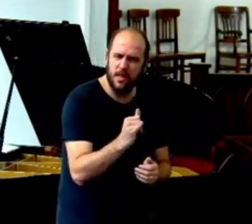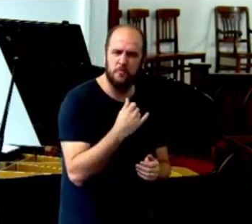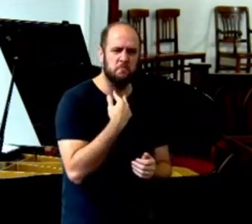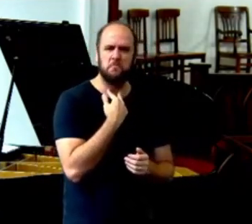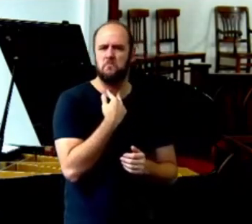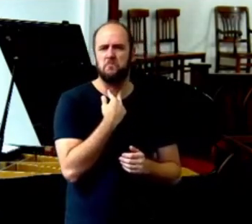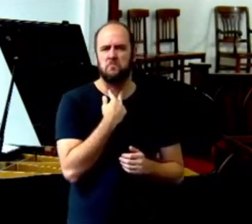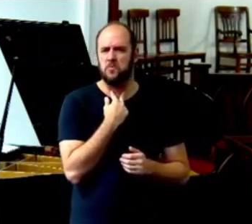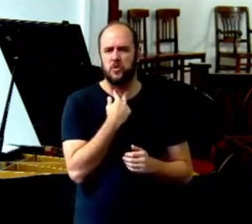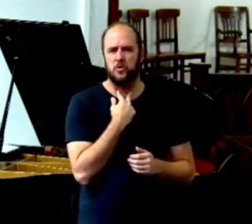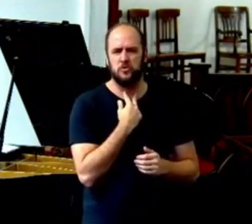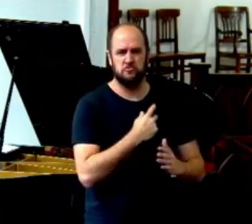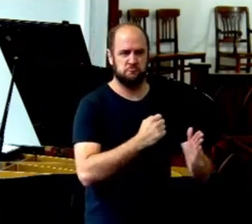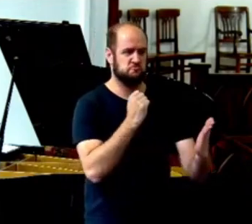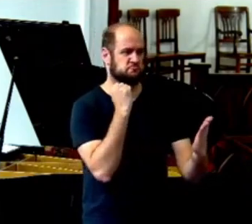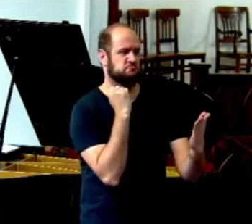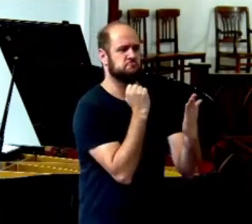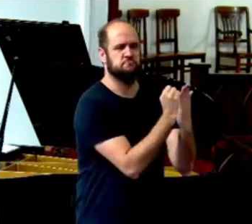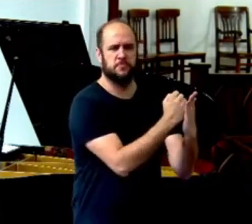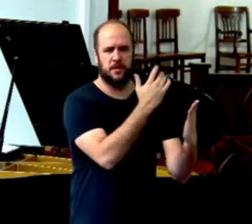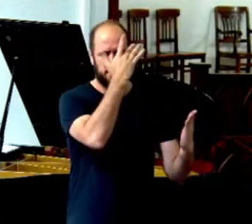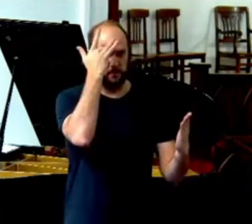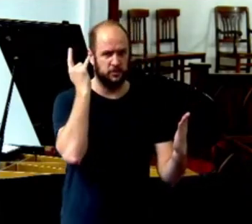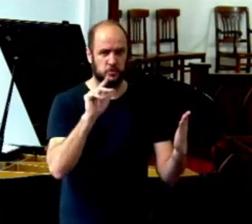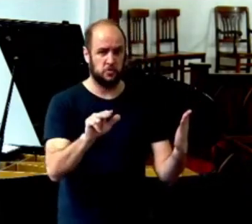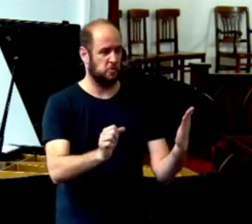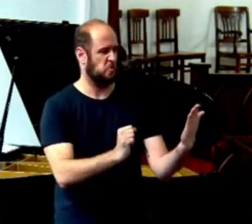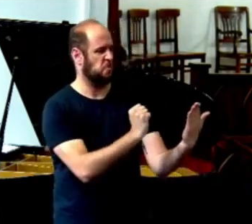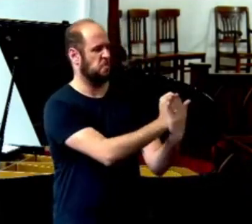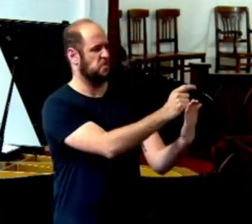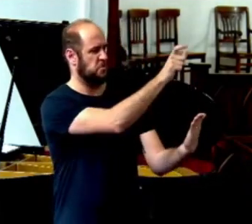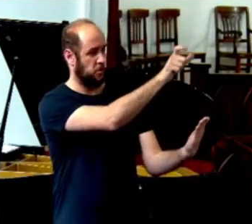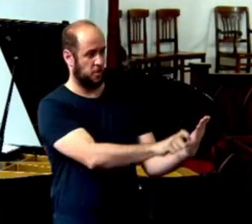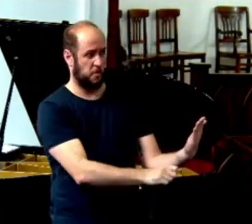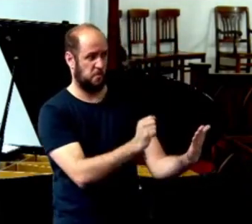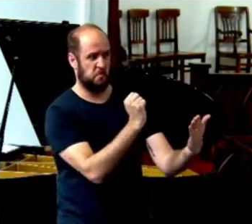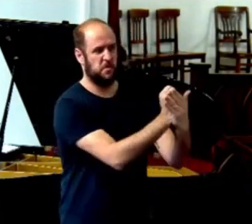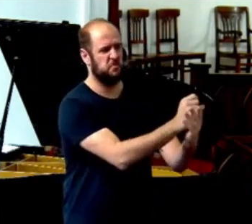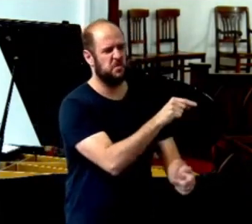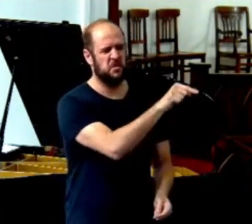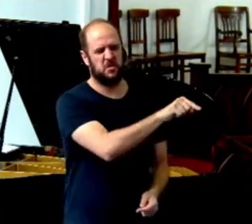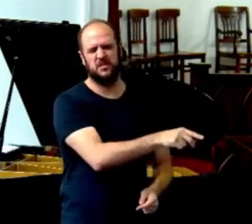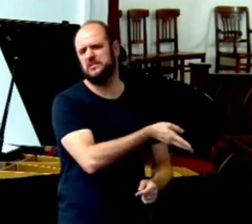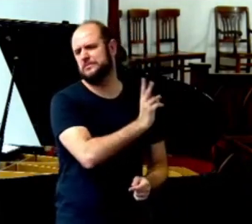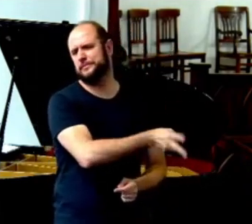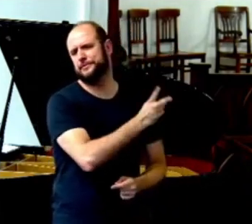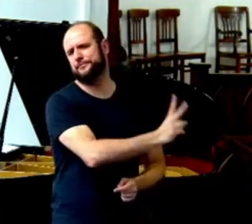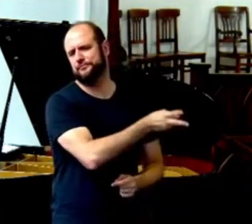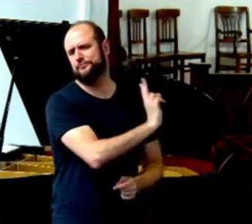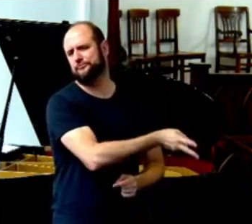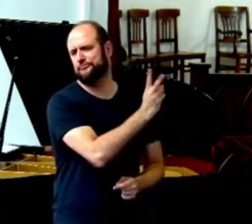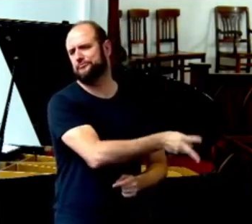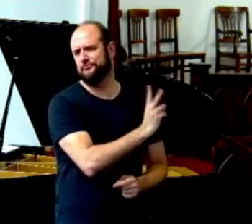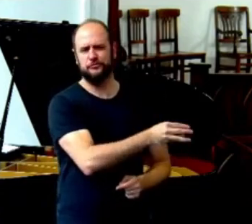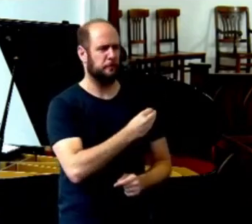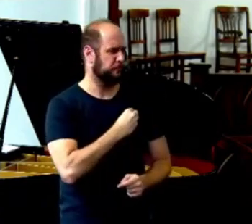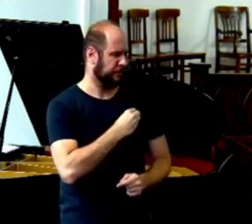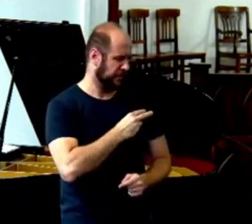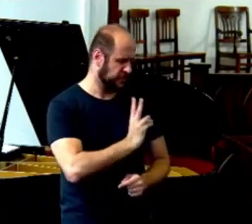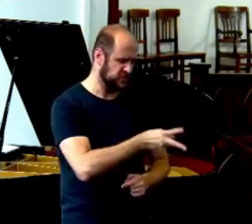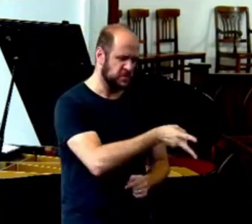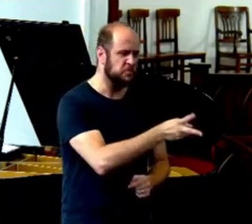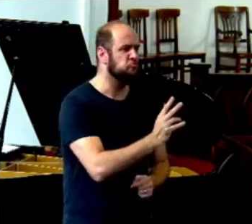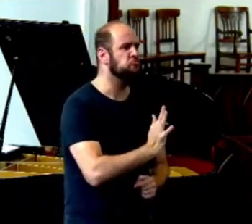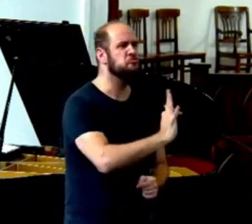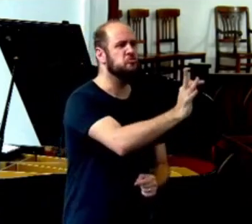não podemos rotular uma pessoa. Do tipo, esse aí, pastor, sempre vai ser assim. Sempre foi